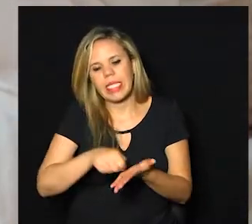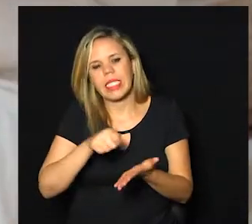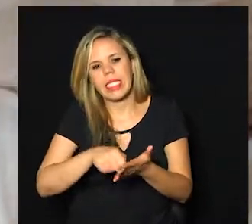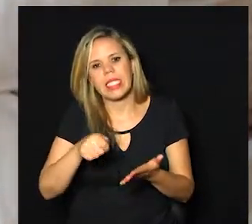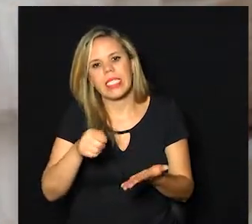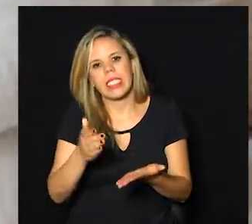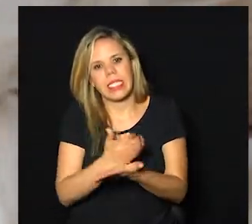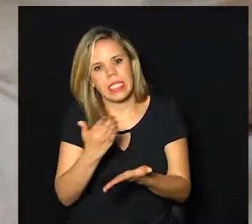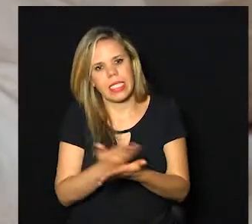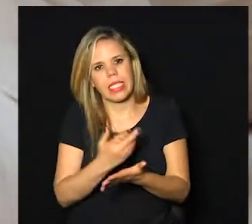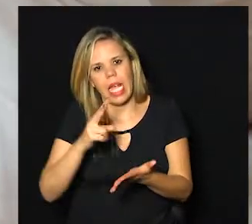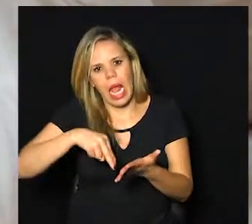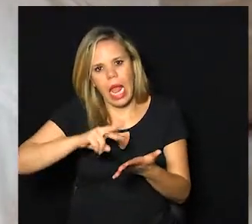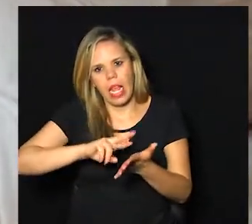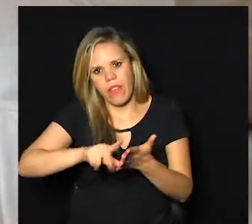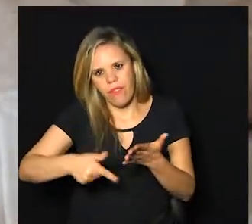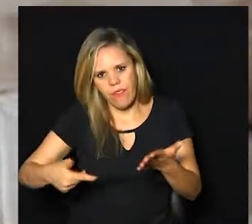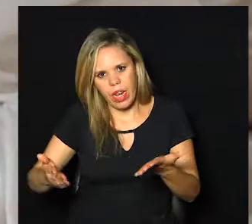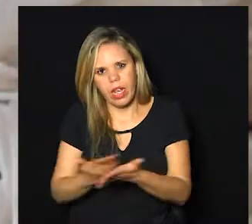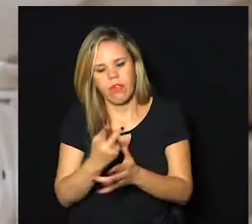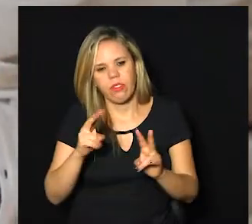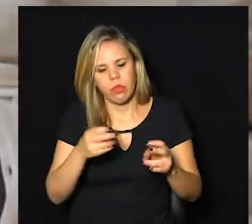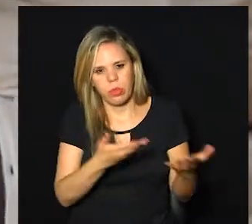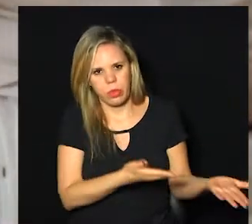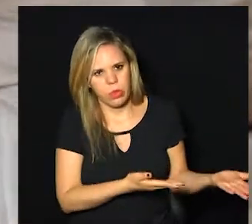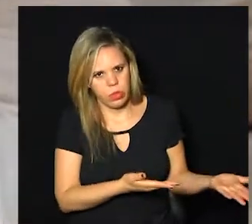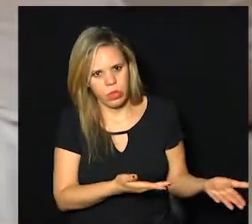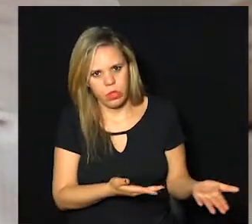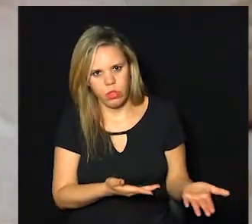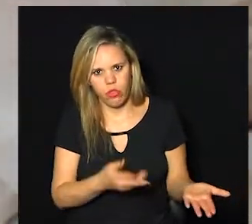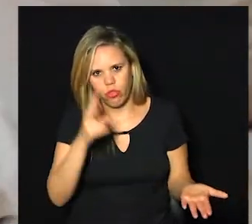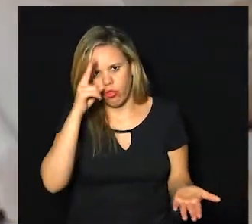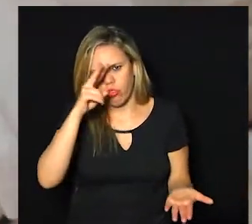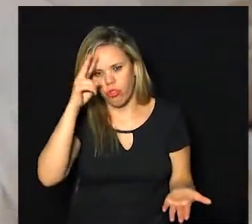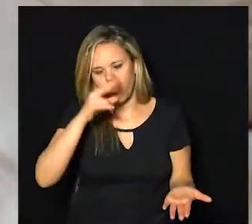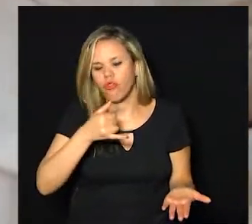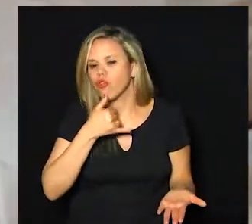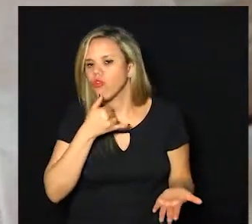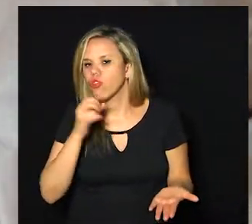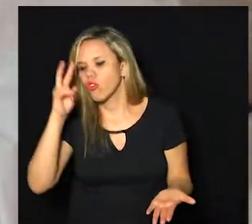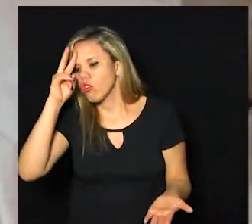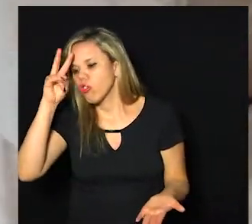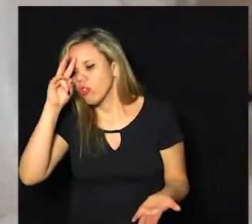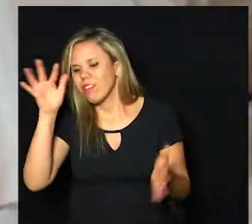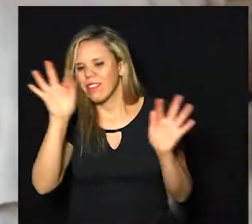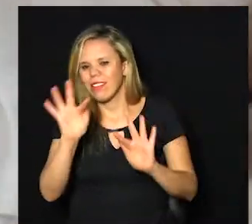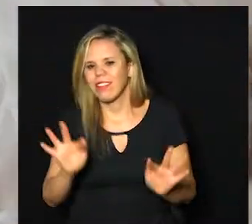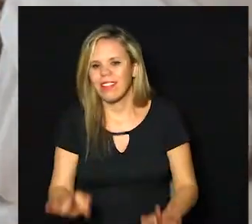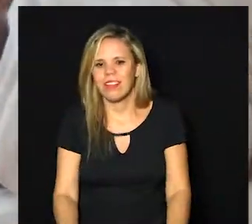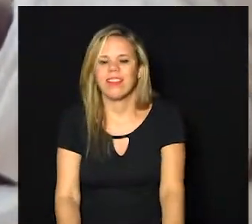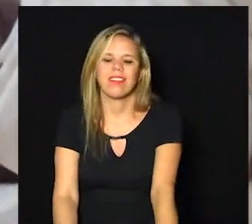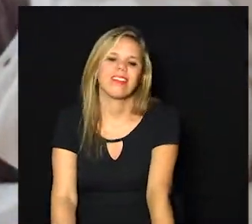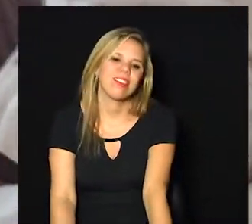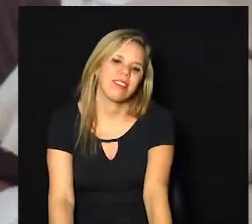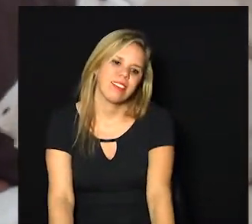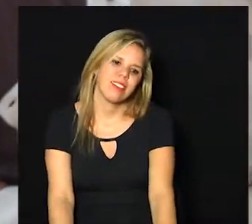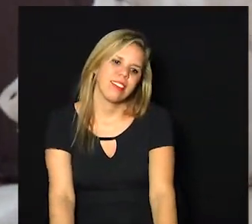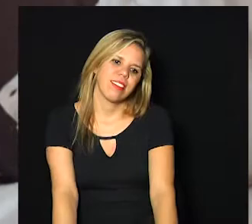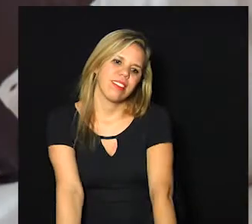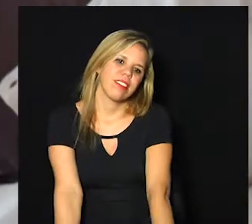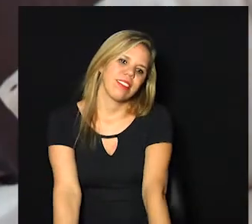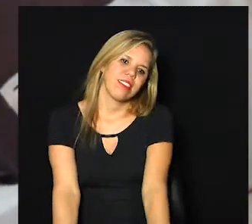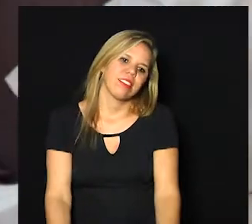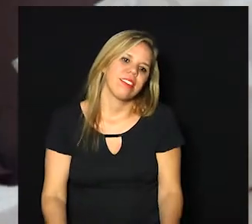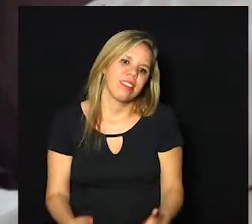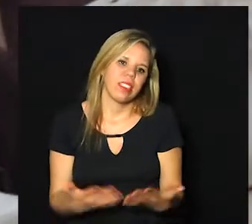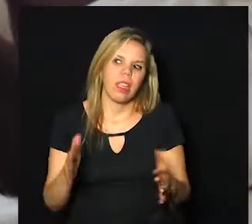estou lendo vários livros sobre, né? Tanto sobre a história da tristeza quanto a história da felicidade. Então,